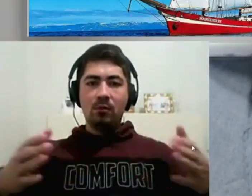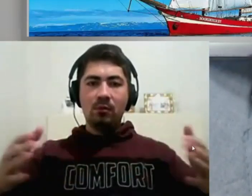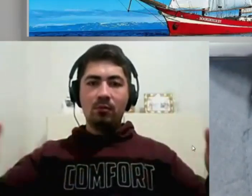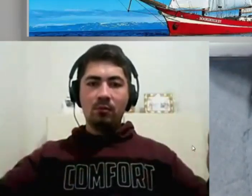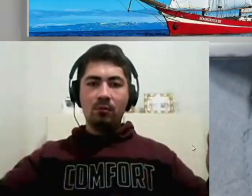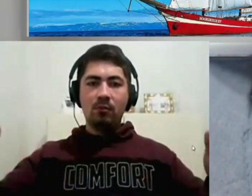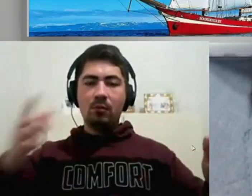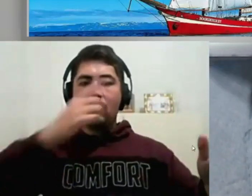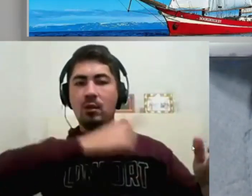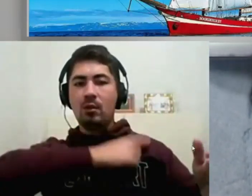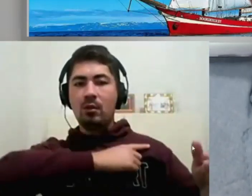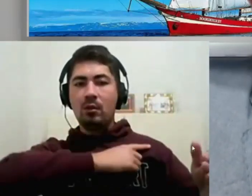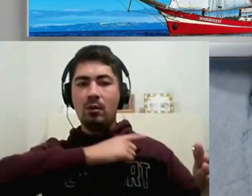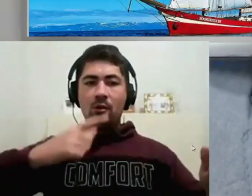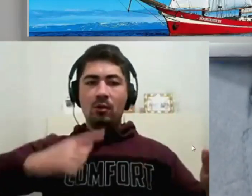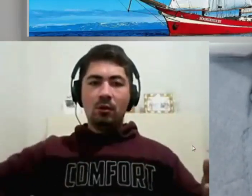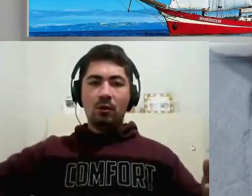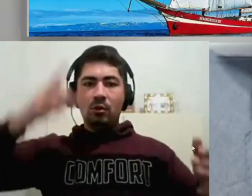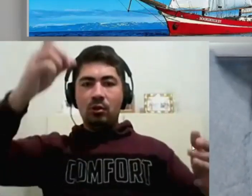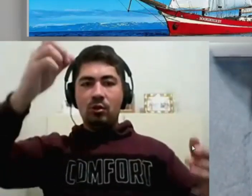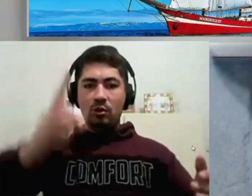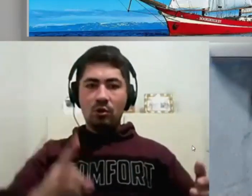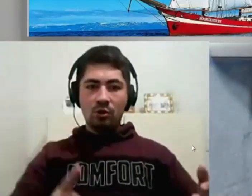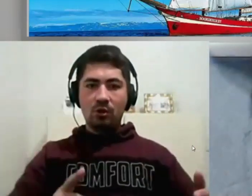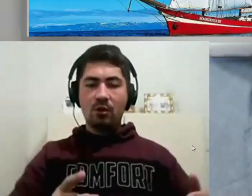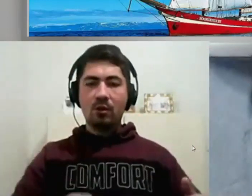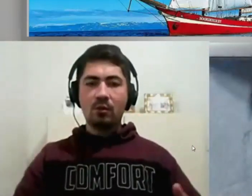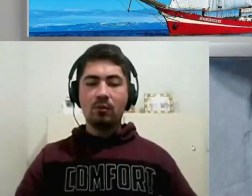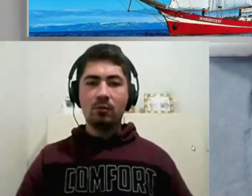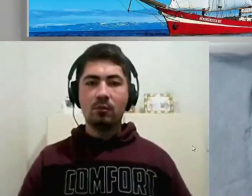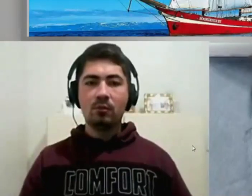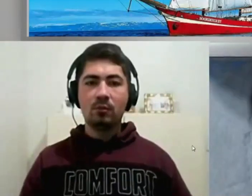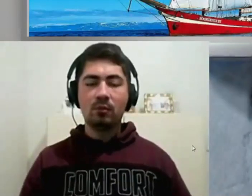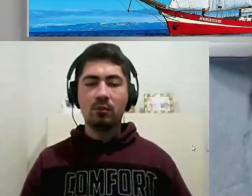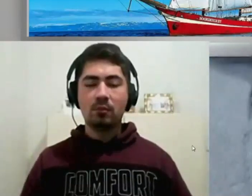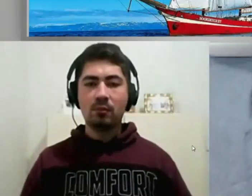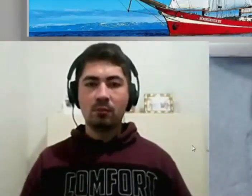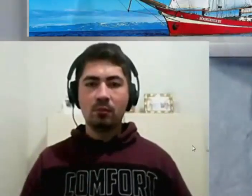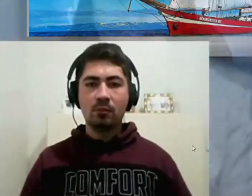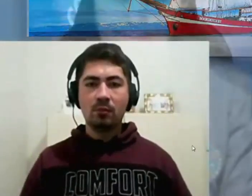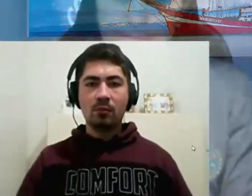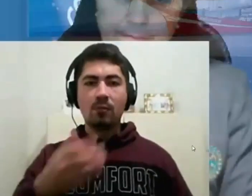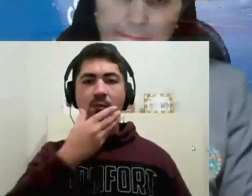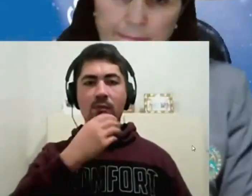pelo governador distrital. Com a palavra, o nosso governador, Sérgio Baseggio.